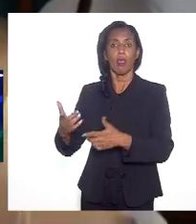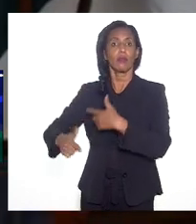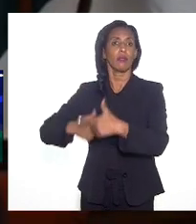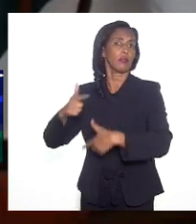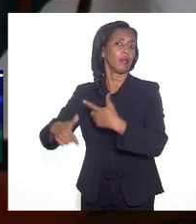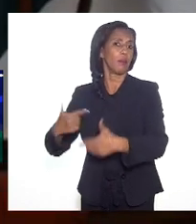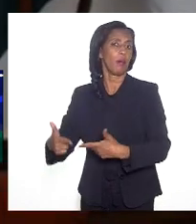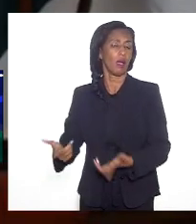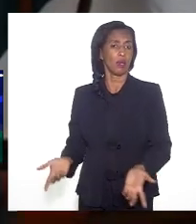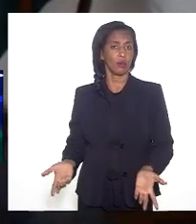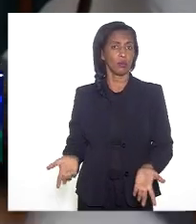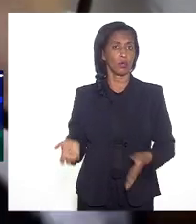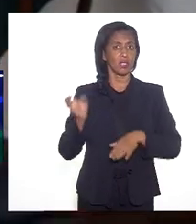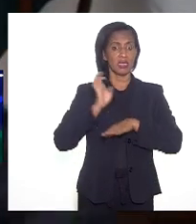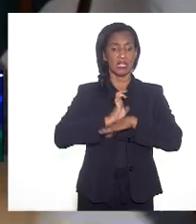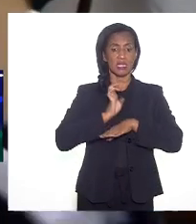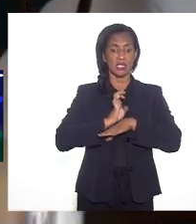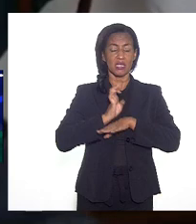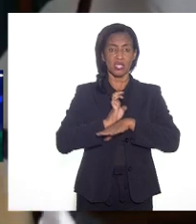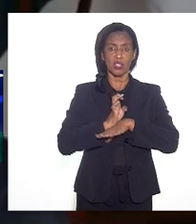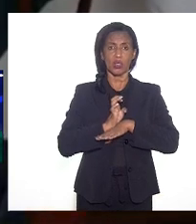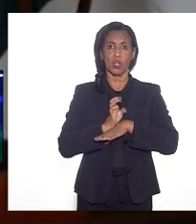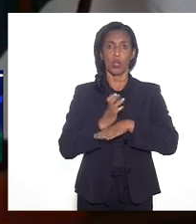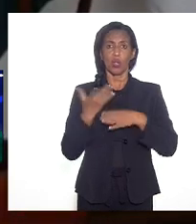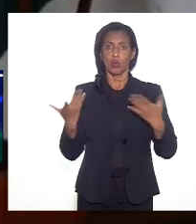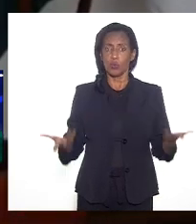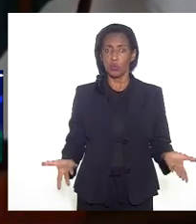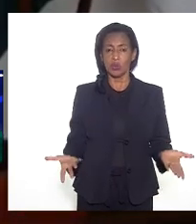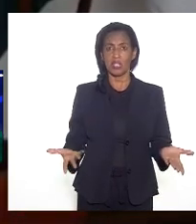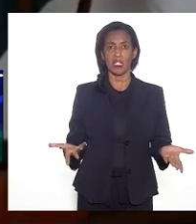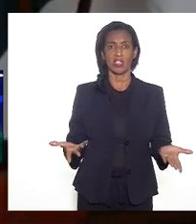Que esse estado não seja uma carnificina como é